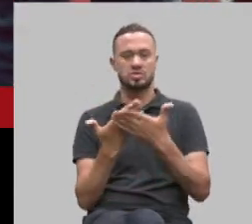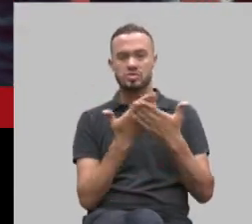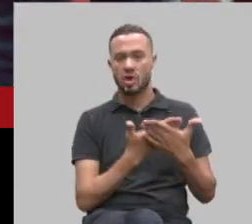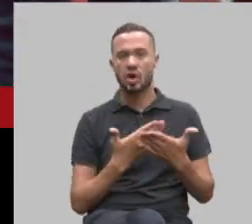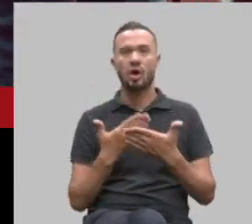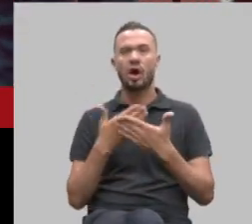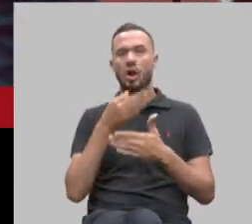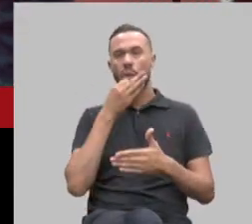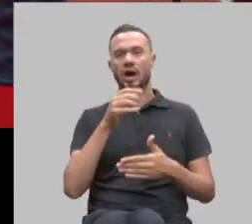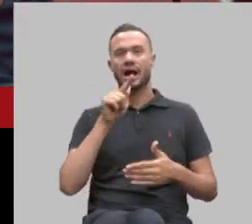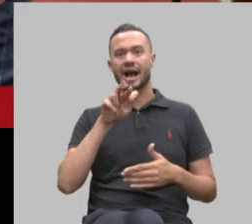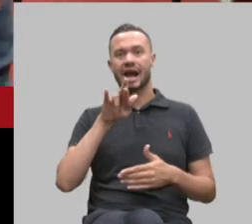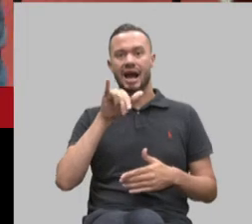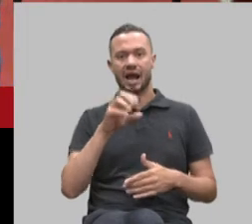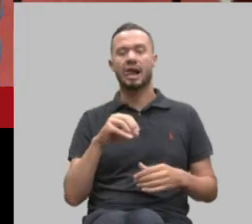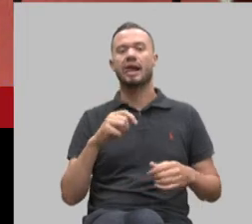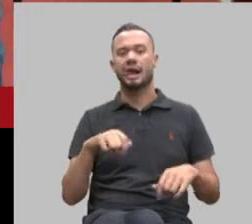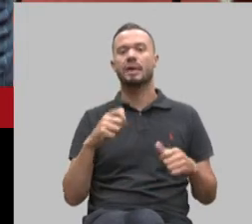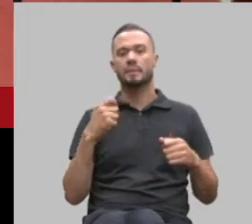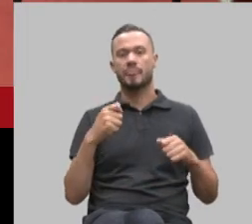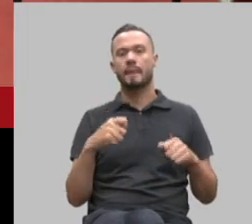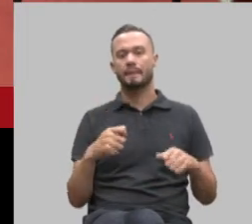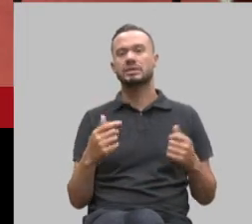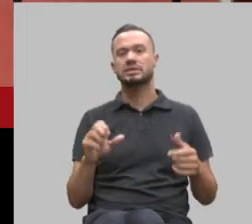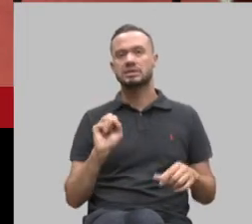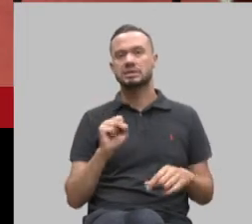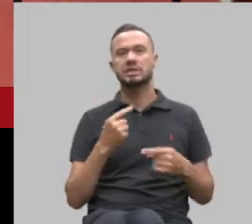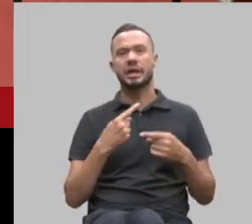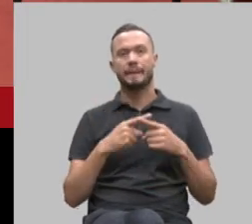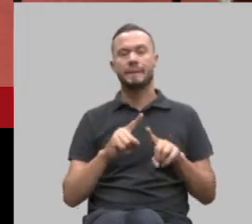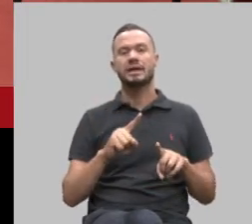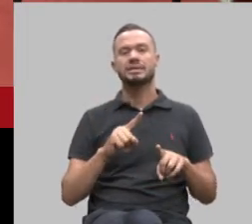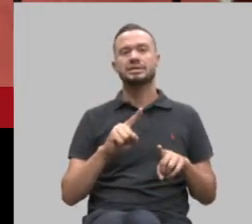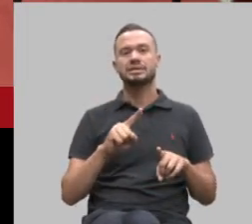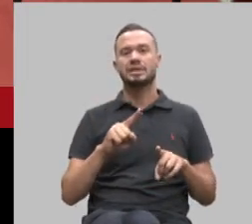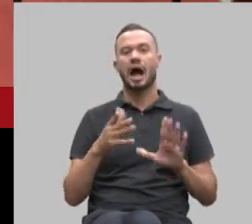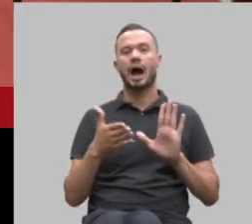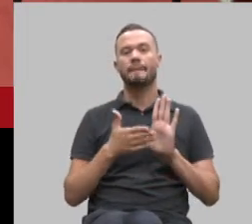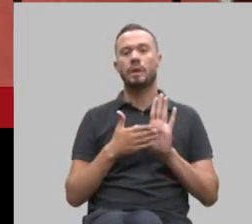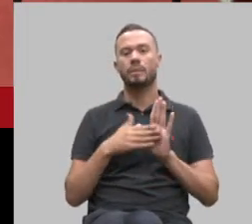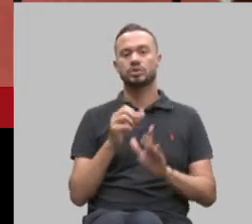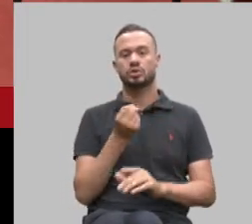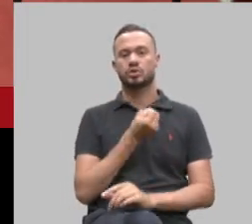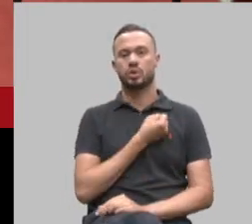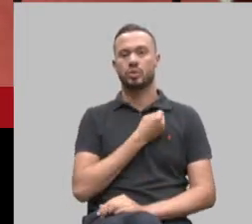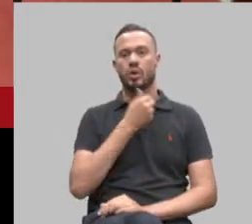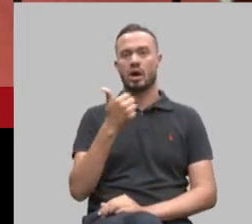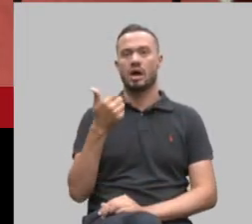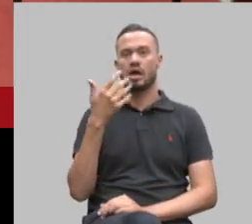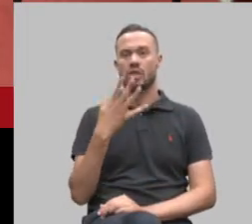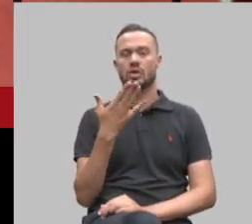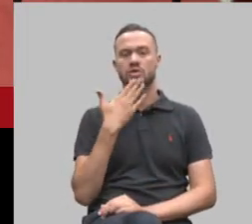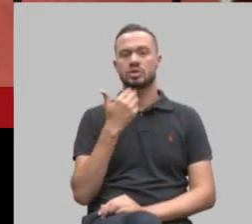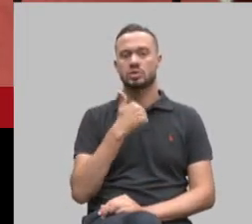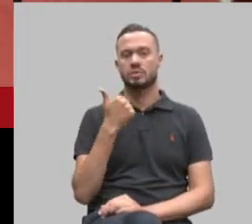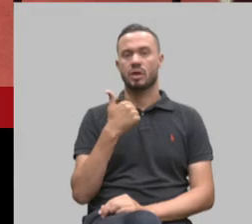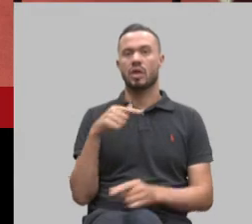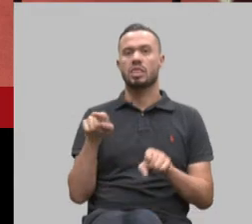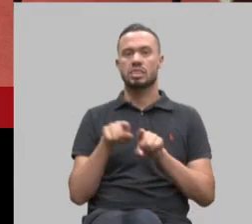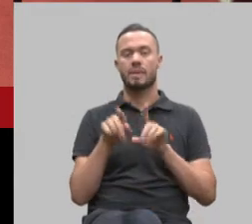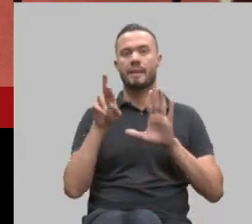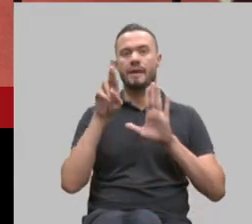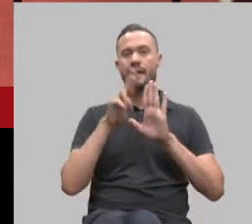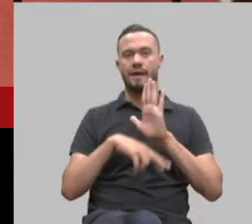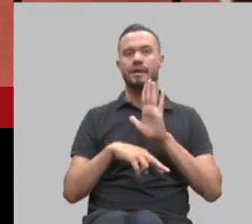estudantil é essencial para nós jovens mas só que a a proposta de número 14 Ela está melhor elaborada e a redação é muito superior